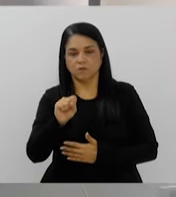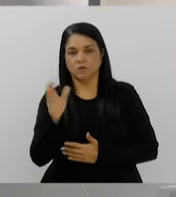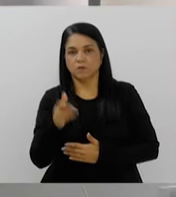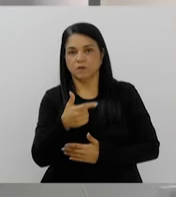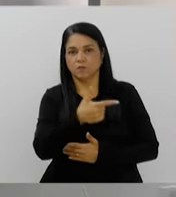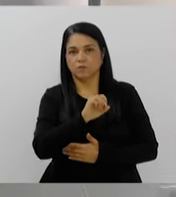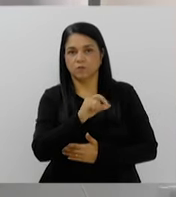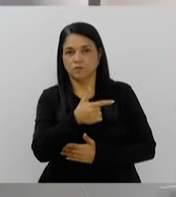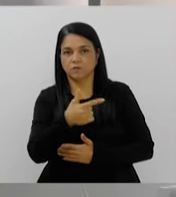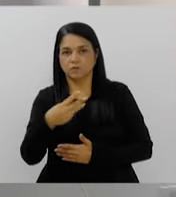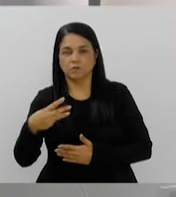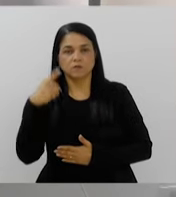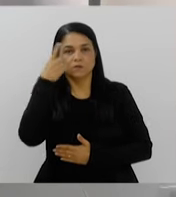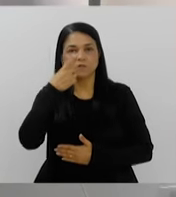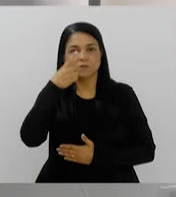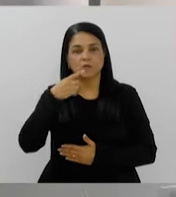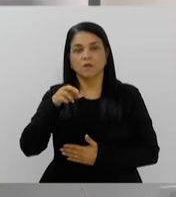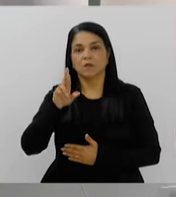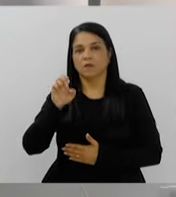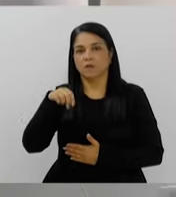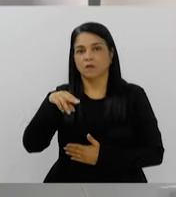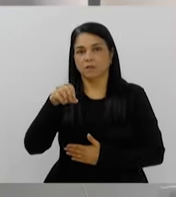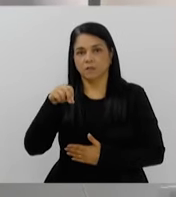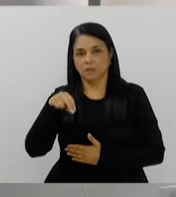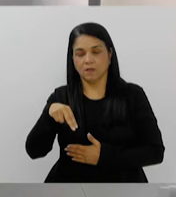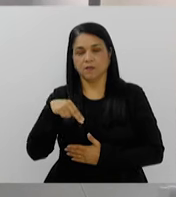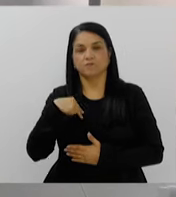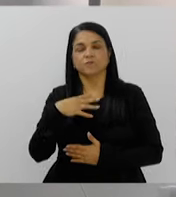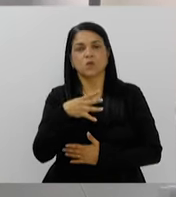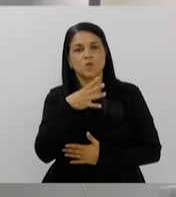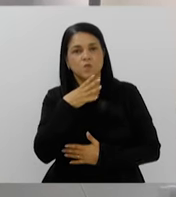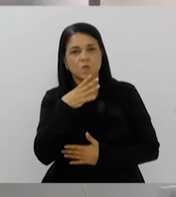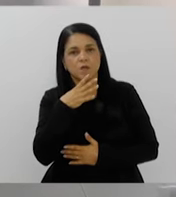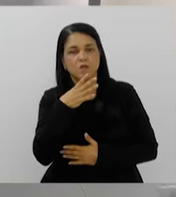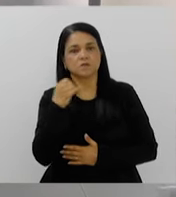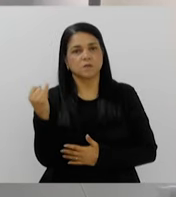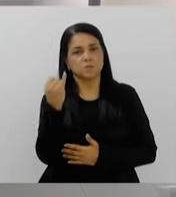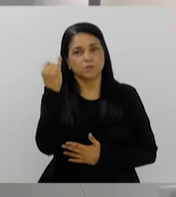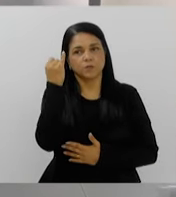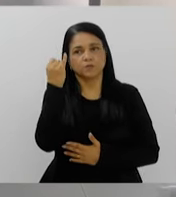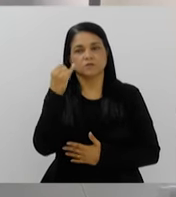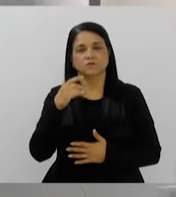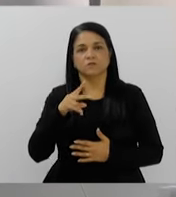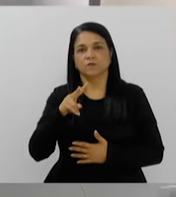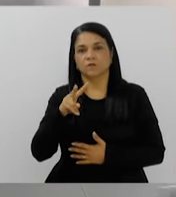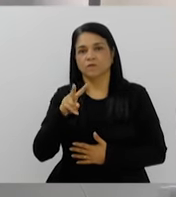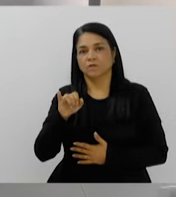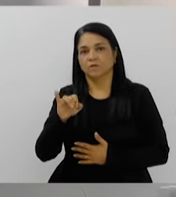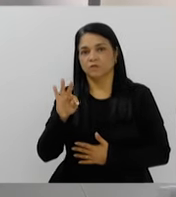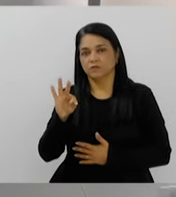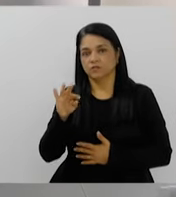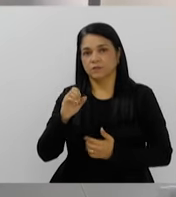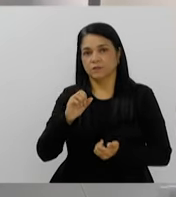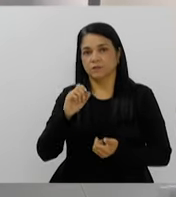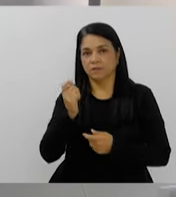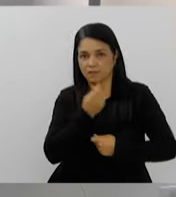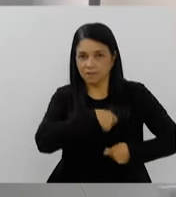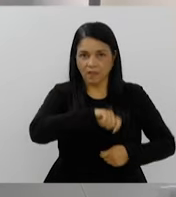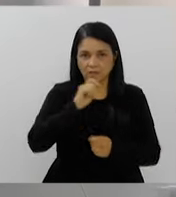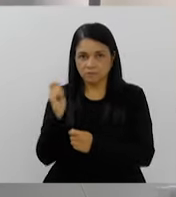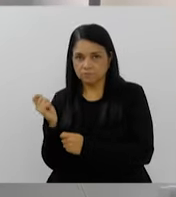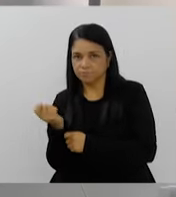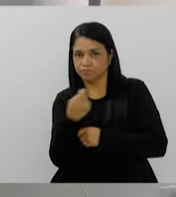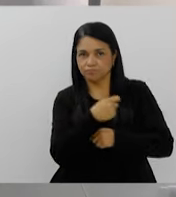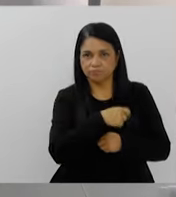de 24, de autoria do deputado Renan Jordi, que reconhece a relevância do beach tennis como prática esportiva e de lazer no estado do Rio de